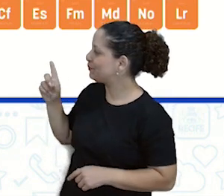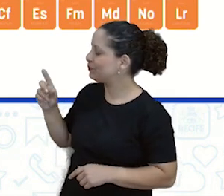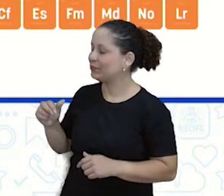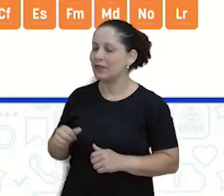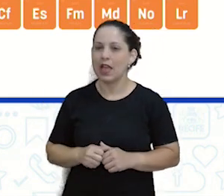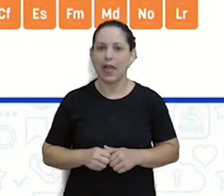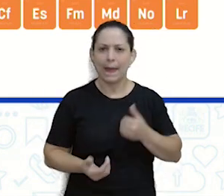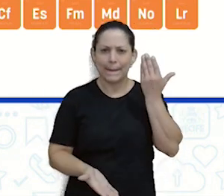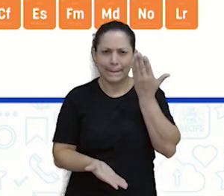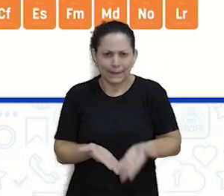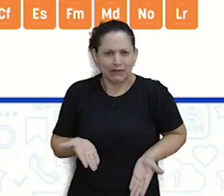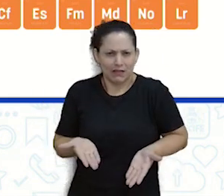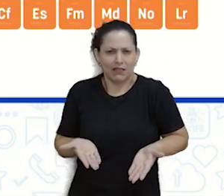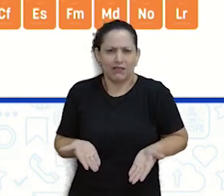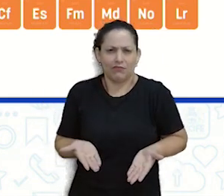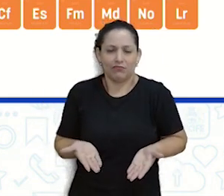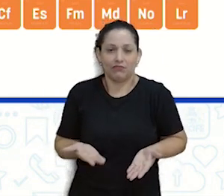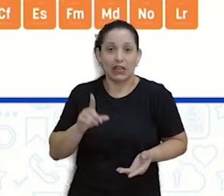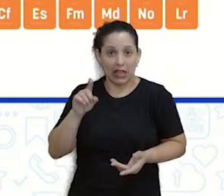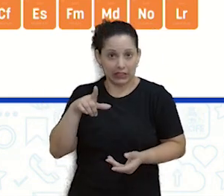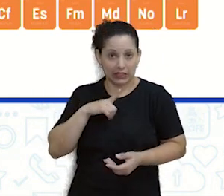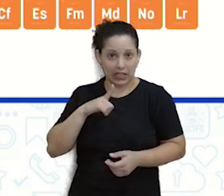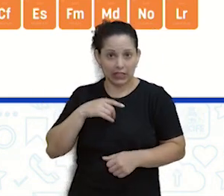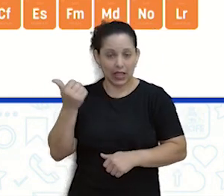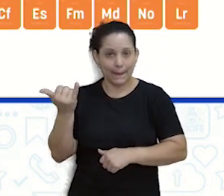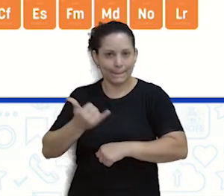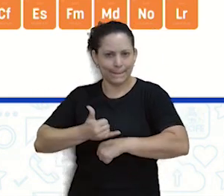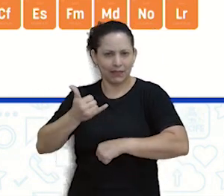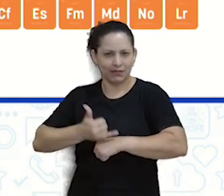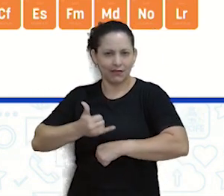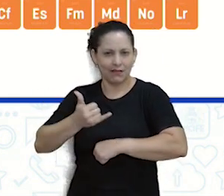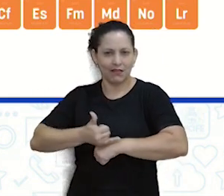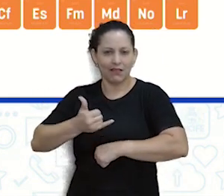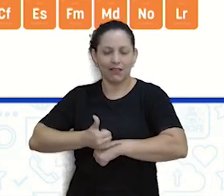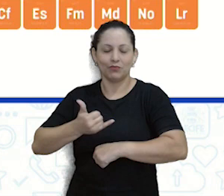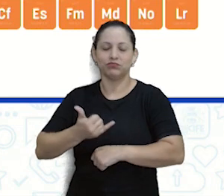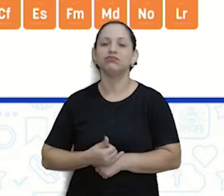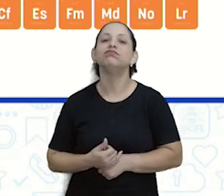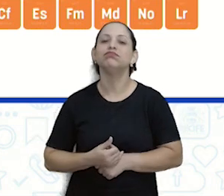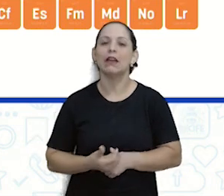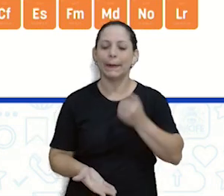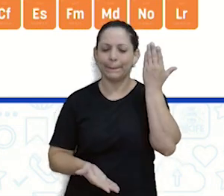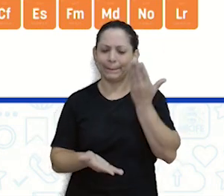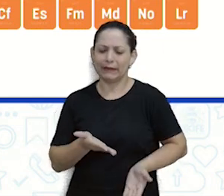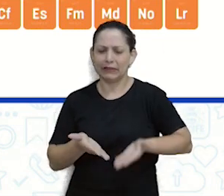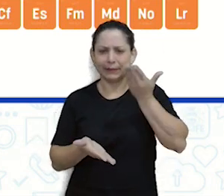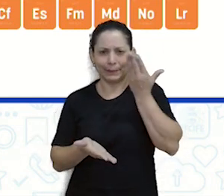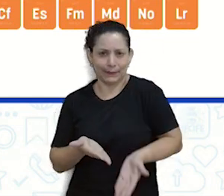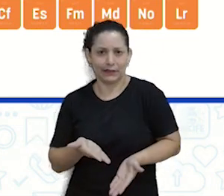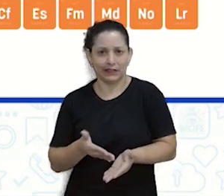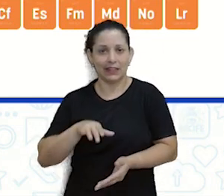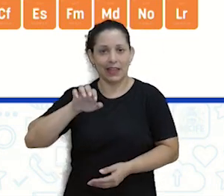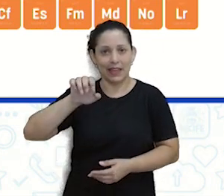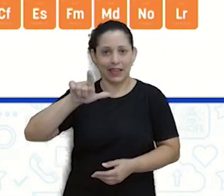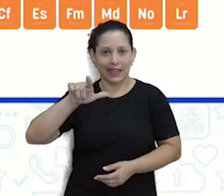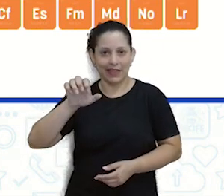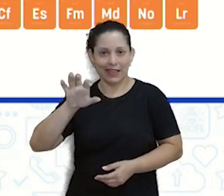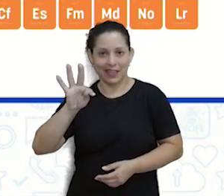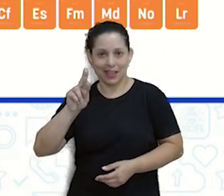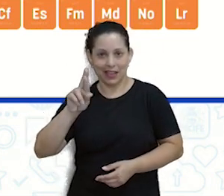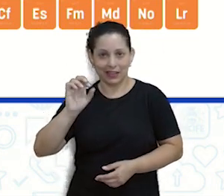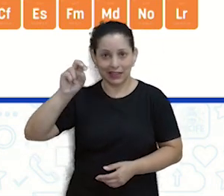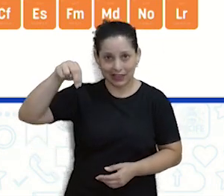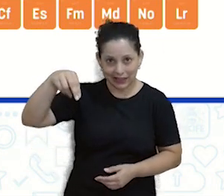elétron, os metais estão aí, né, nessa corrida para perder os elétrons e os ametais para